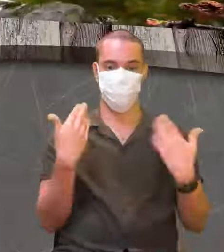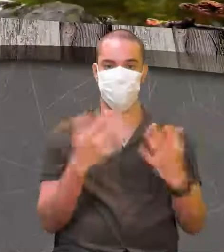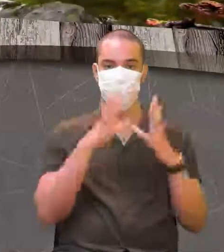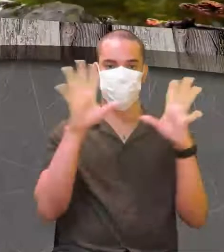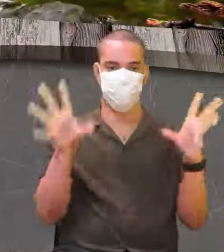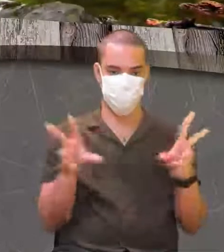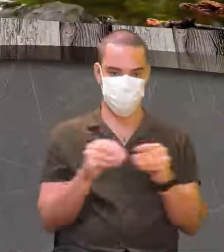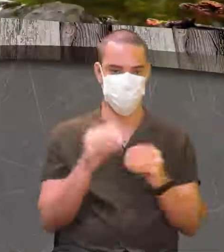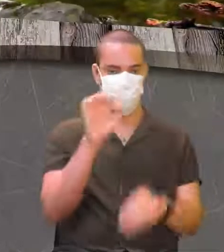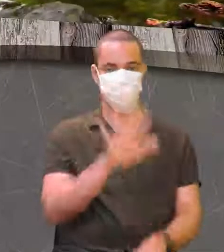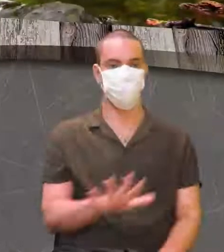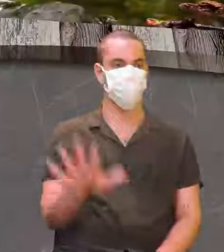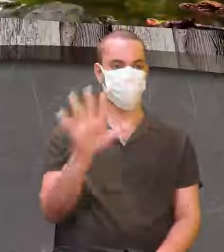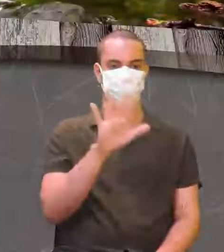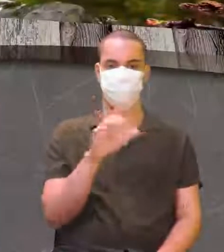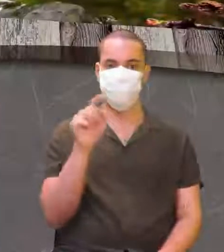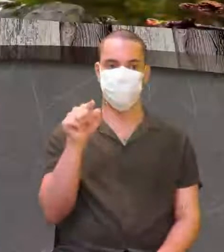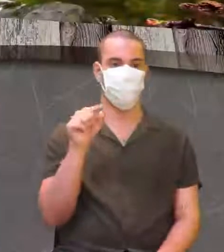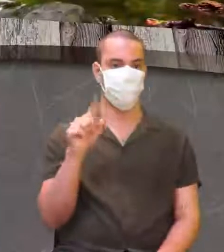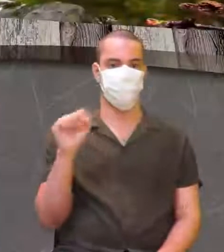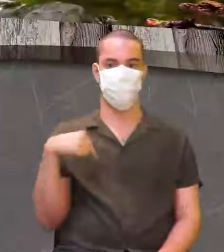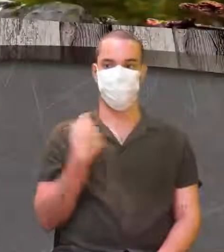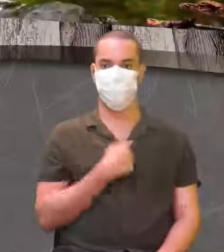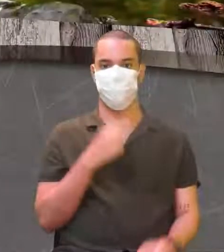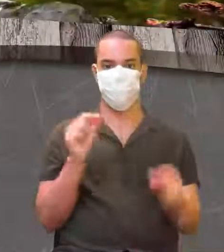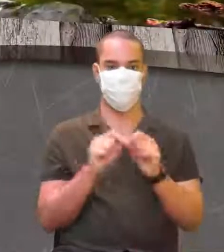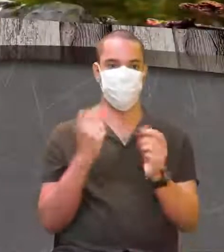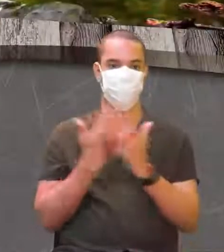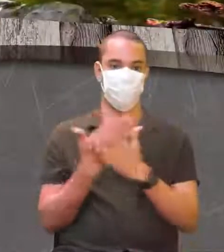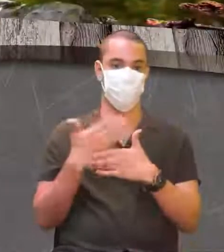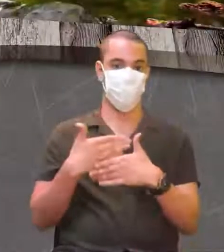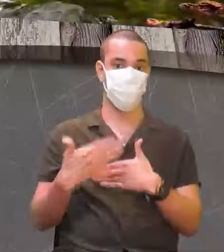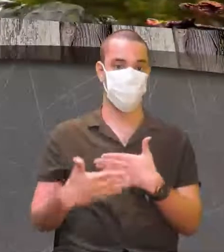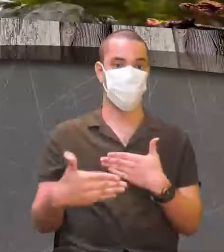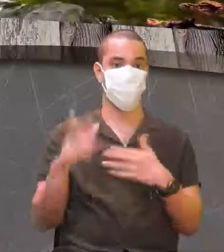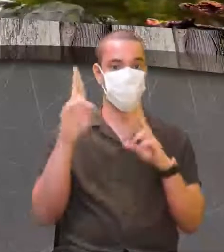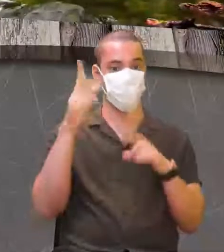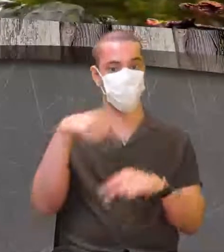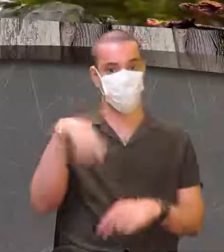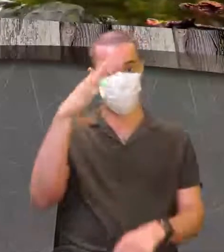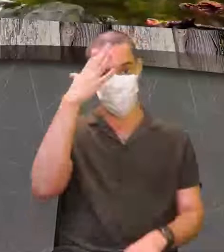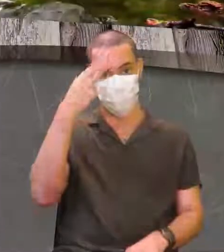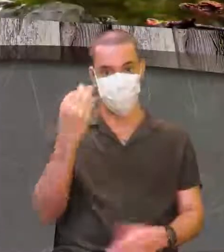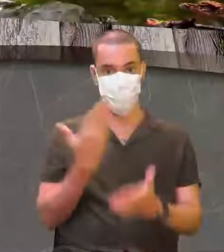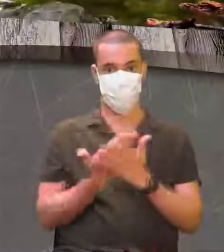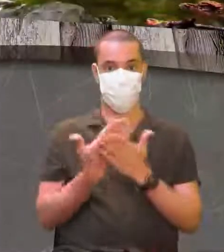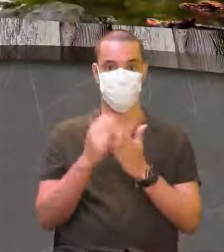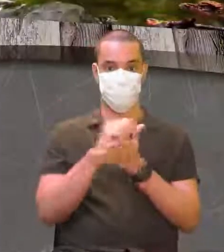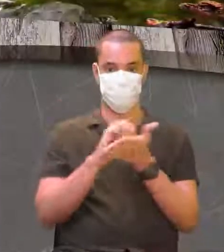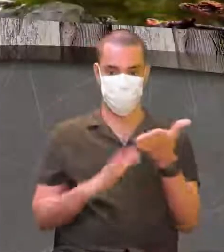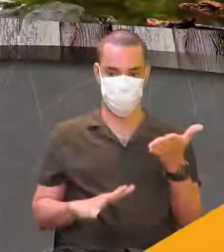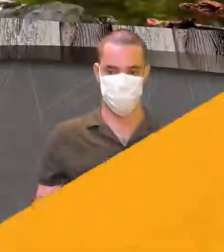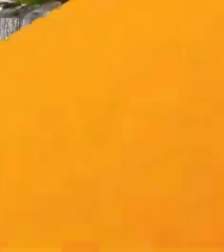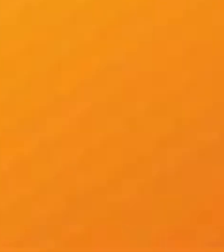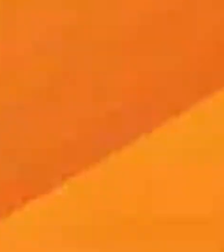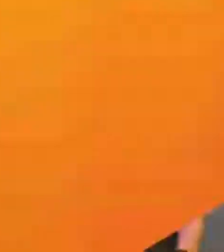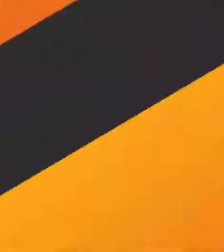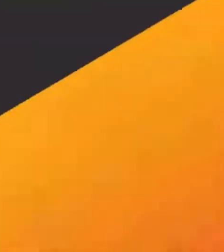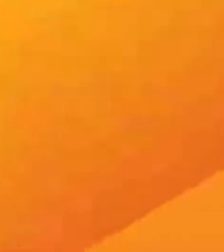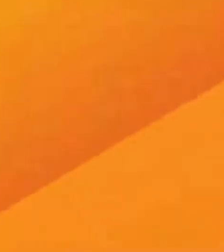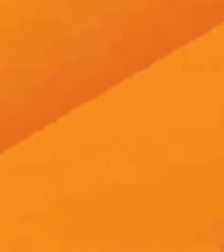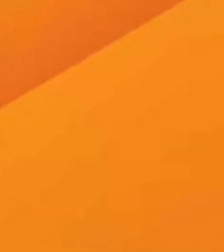Então, de uma maneira geral, foi isso que a gente abordou durante a nossa aula. Espero que vocês tenham conseguido assimilar. E vamos lá para a nossa atividade agora. Vai